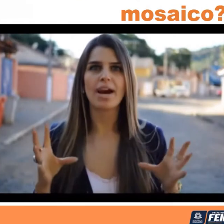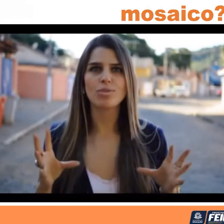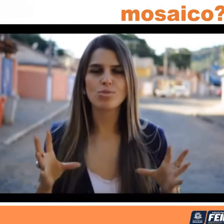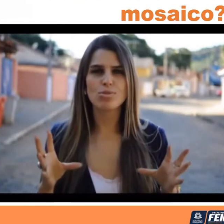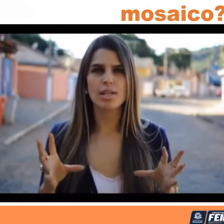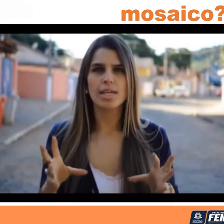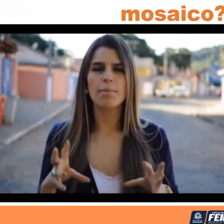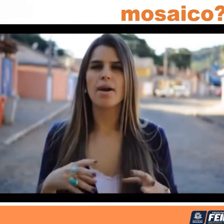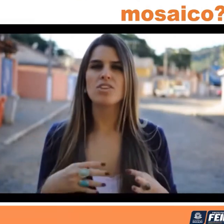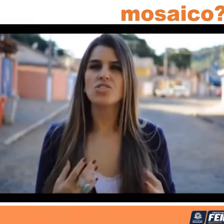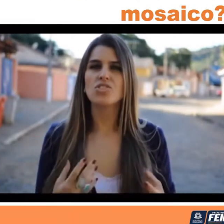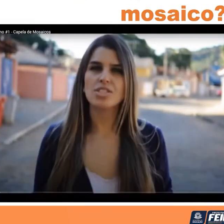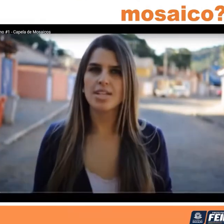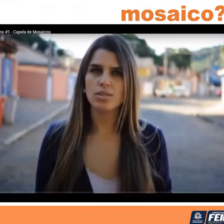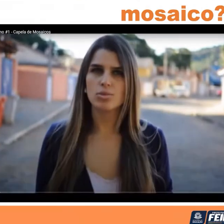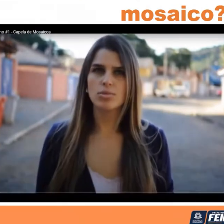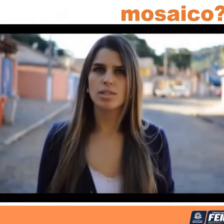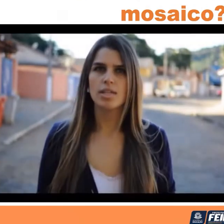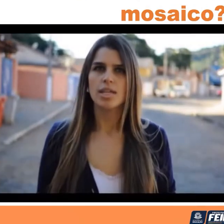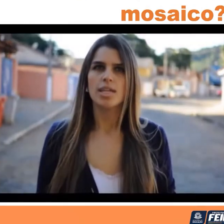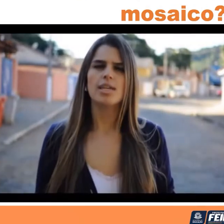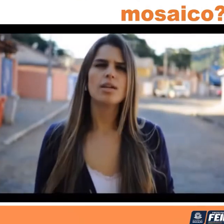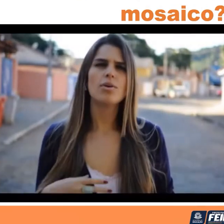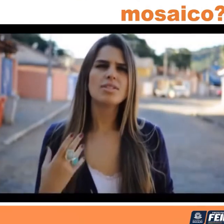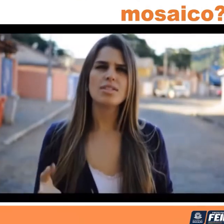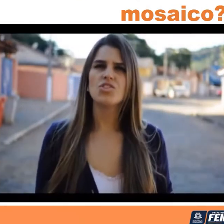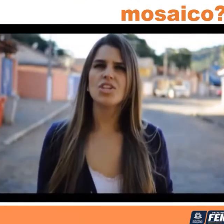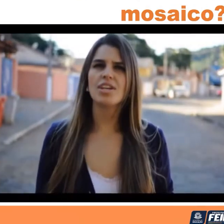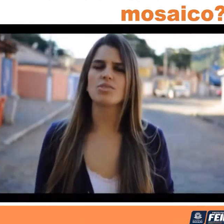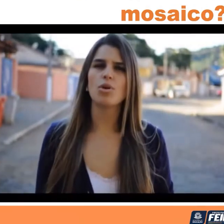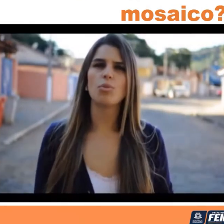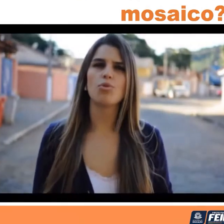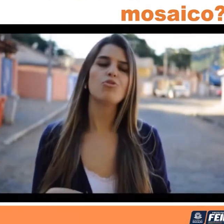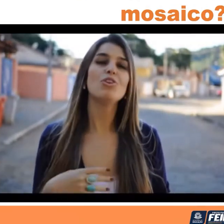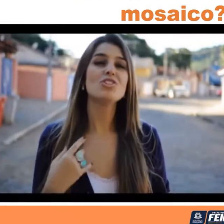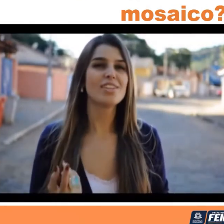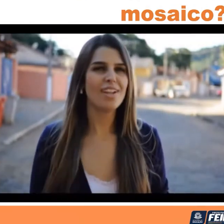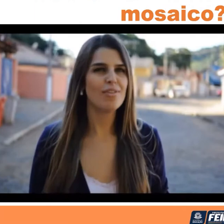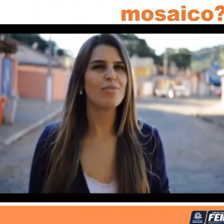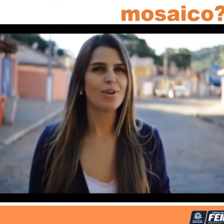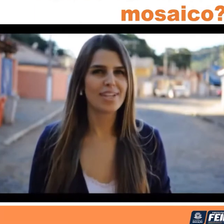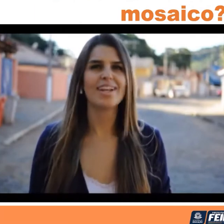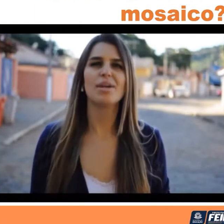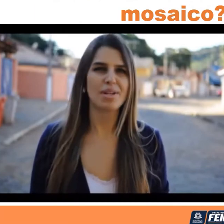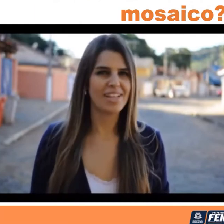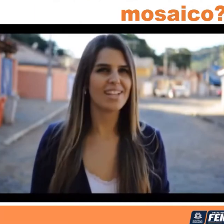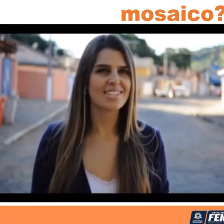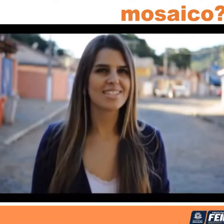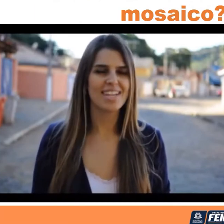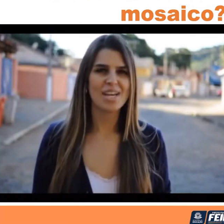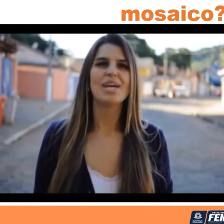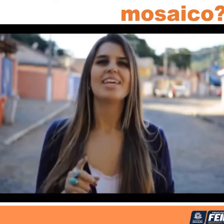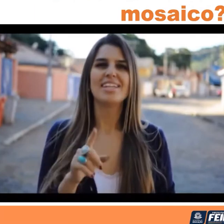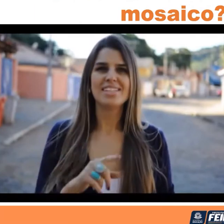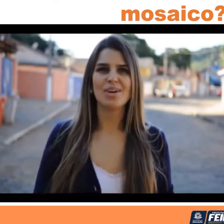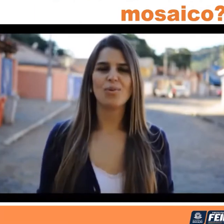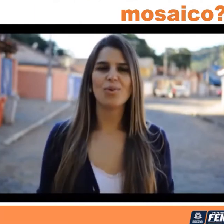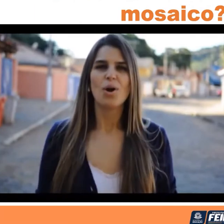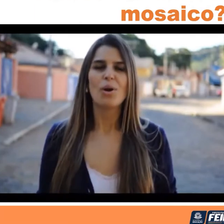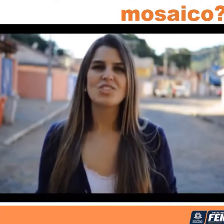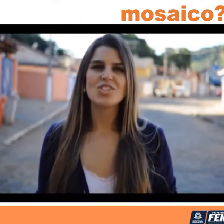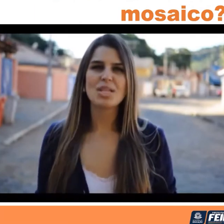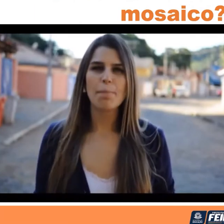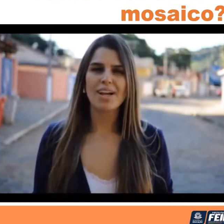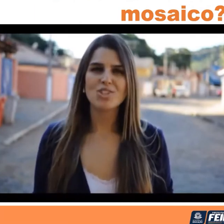azulejos quebrados, imagens de santos e coisas antigas como ficha telefônica, lembra delas?